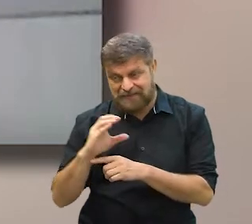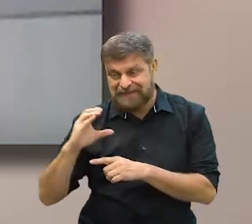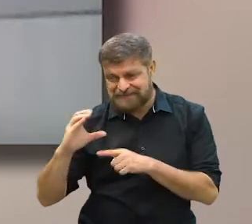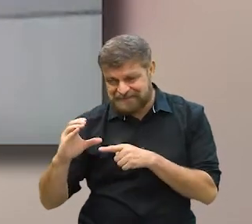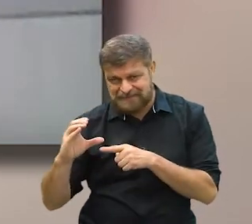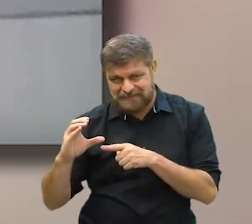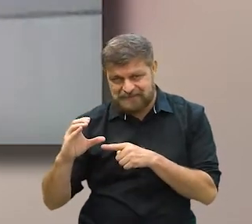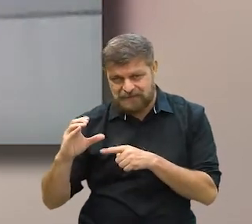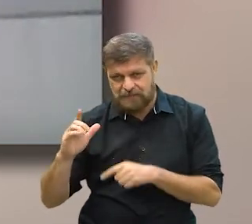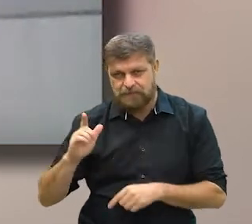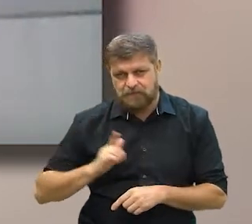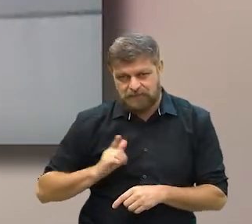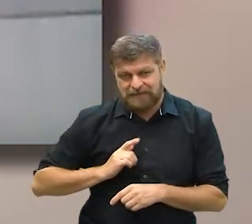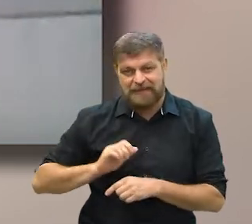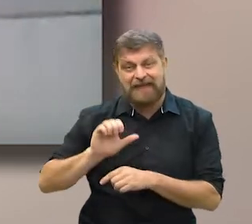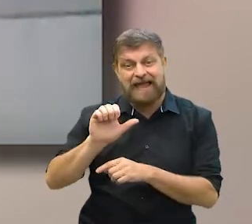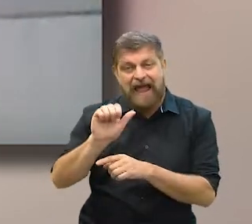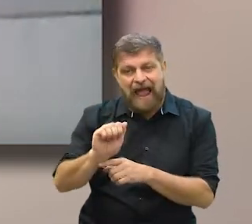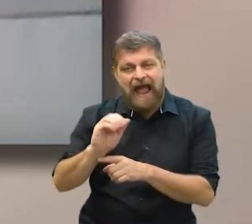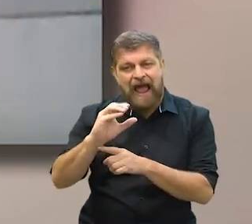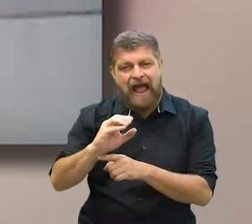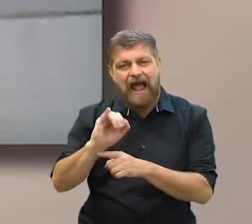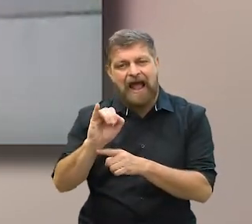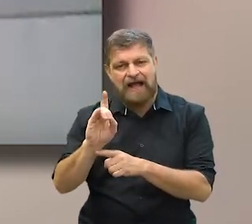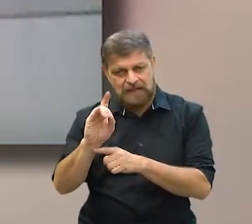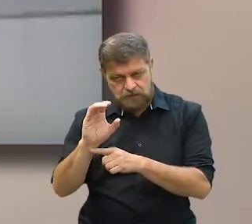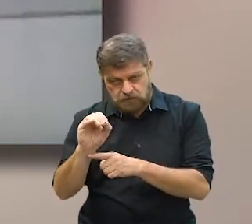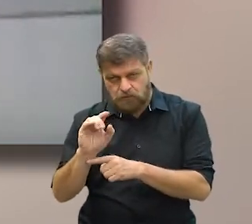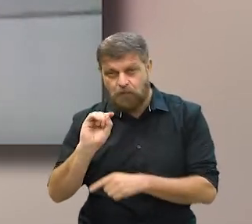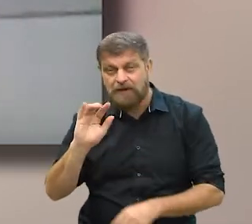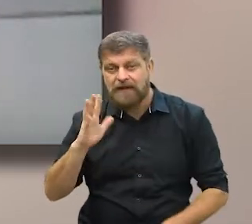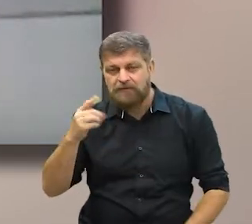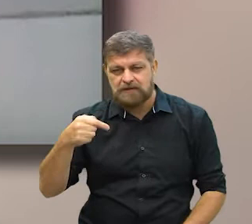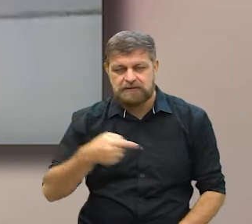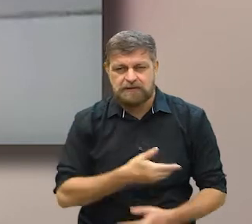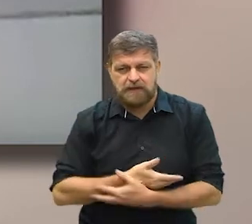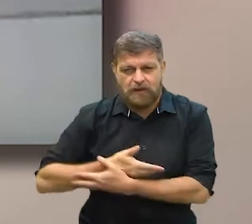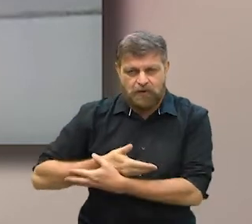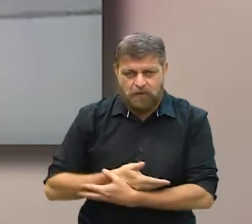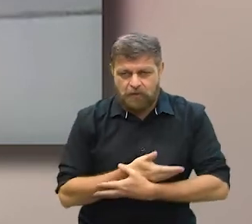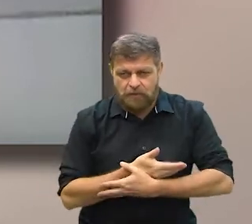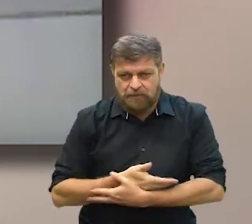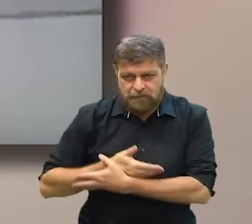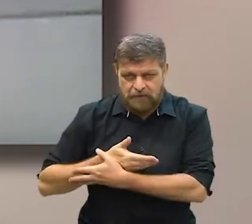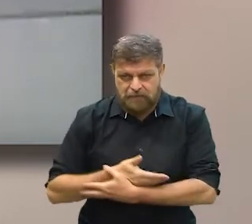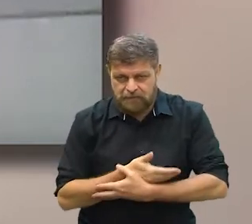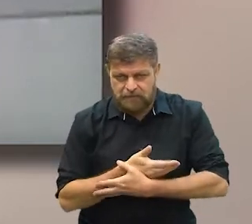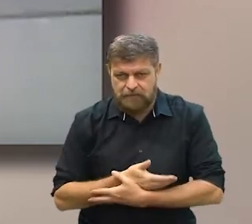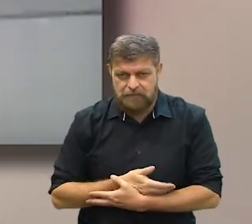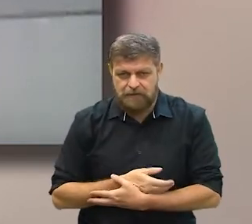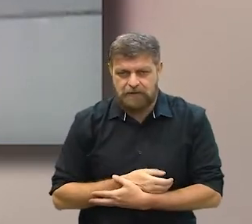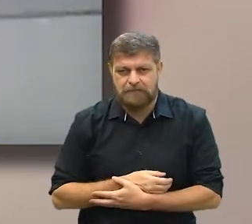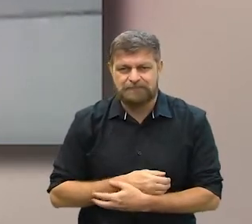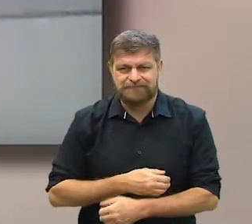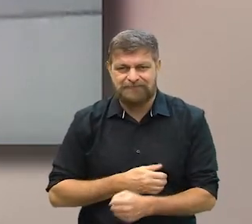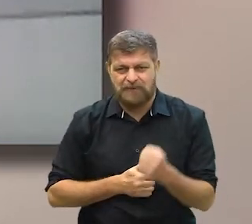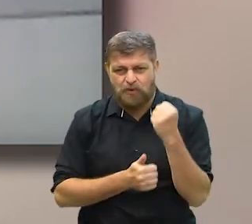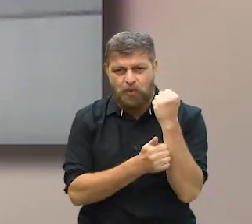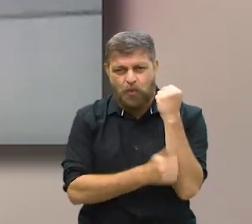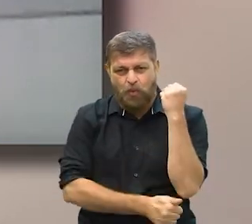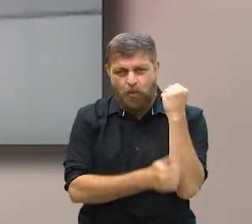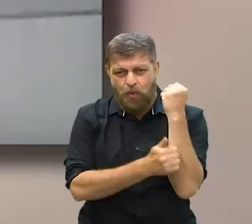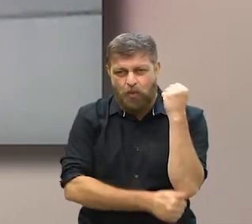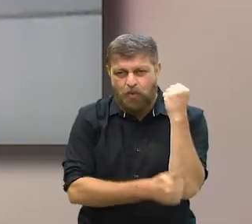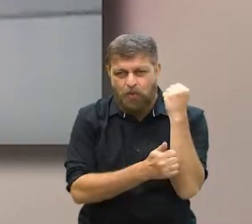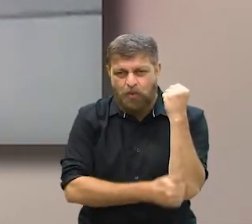C é um ácido ascórbico. E o que acontecia com esse bebê? As fezes dele ficavam